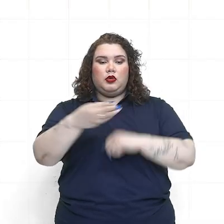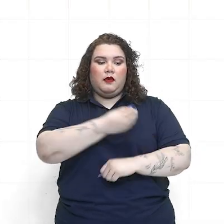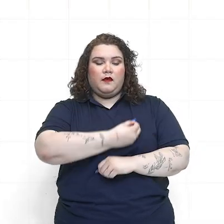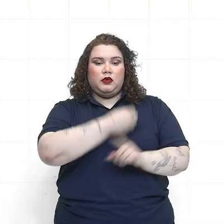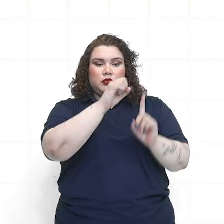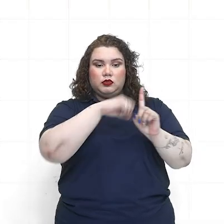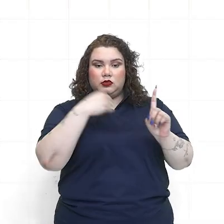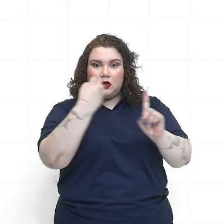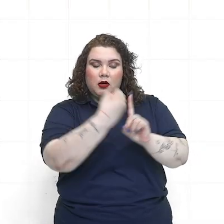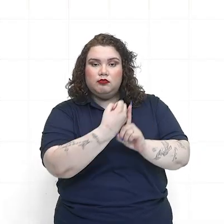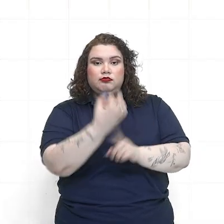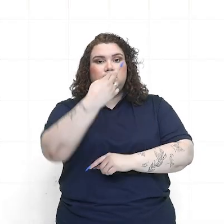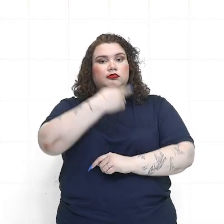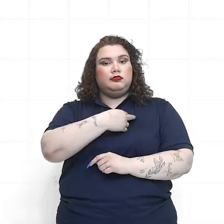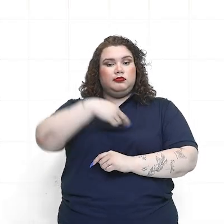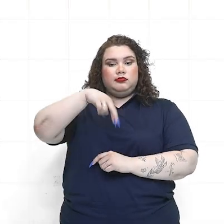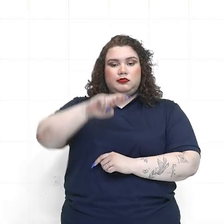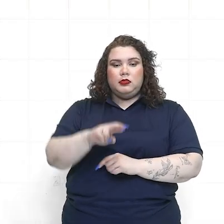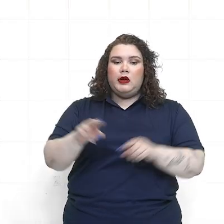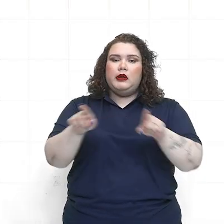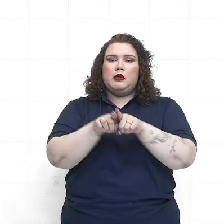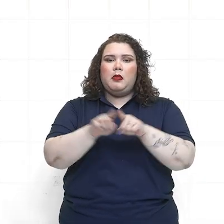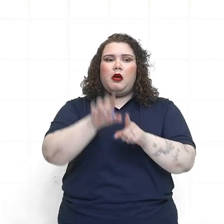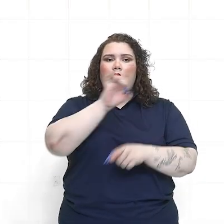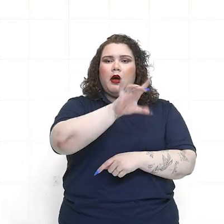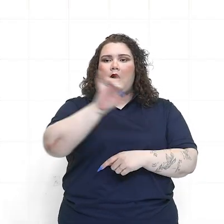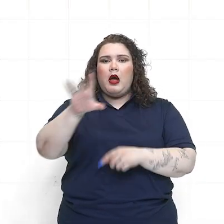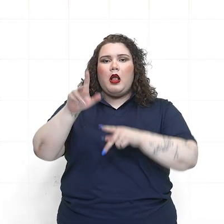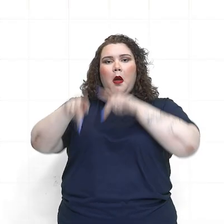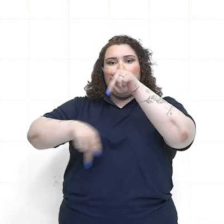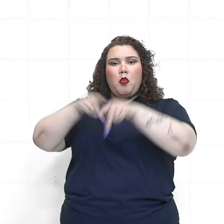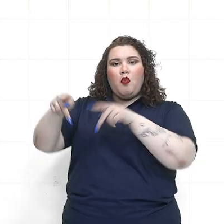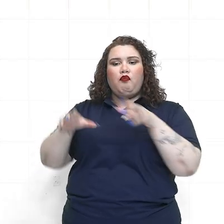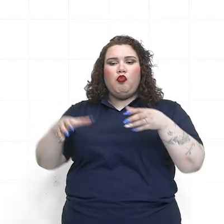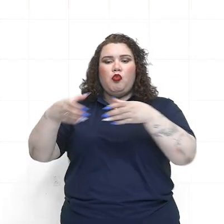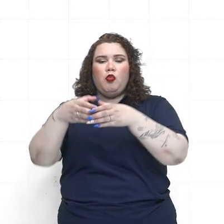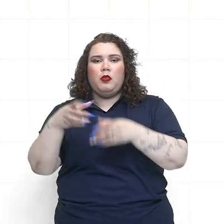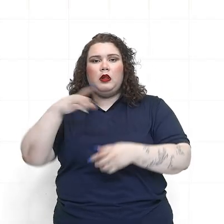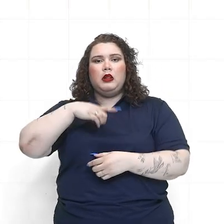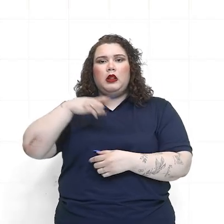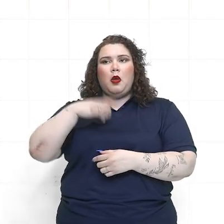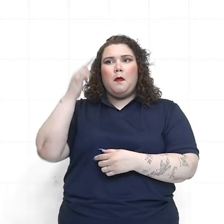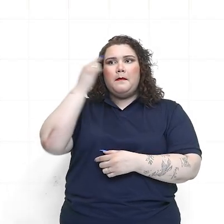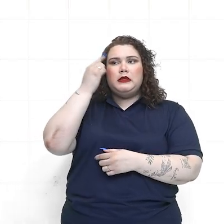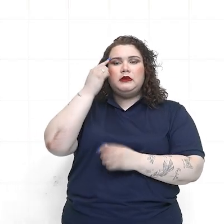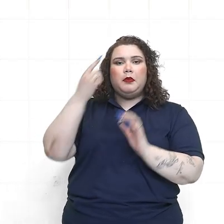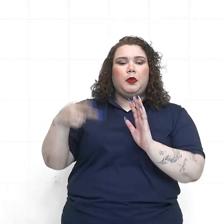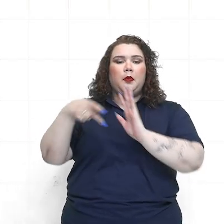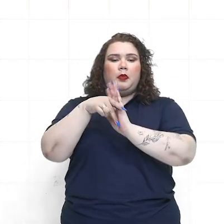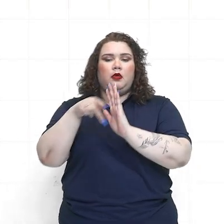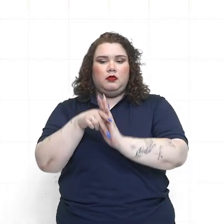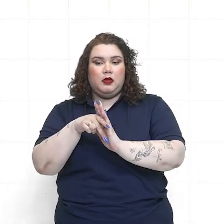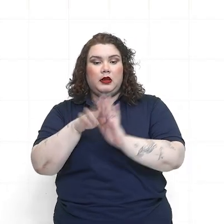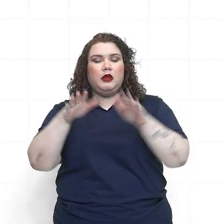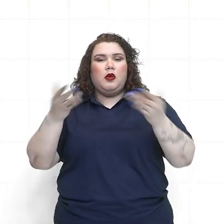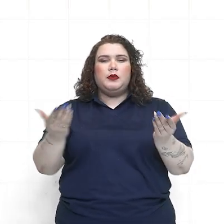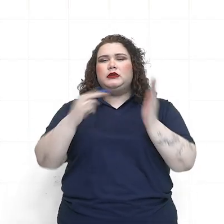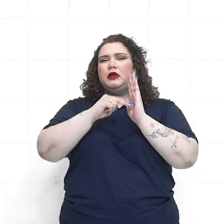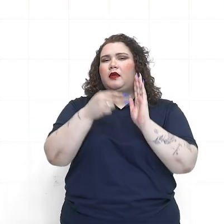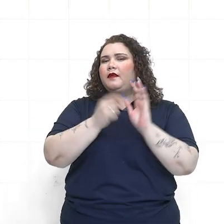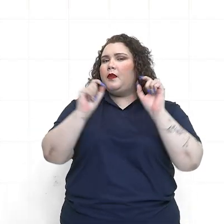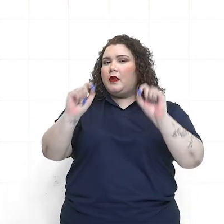a religiosidade, o modo de pensar de cada povo. Podemos dizer, então, que é algo cultural, então,